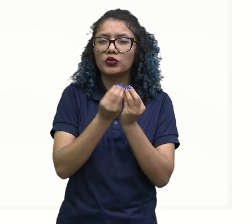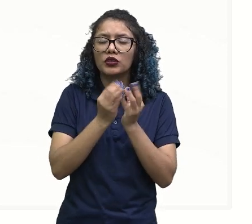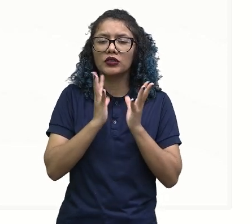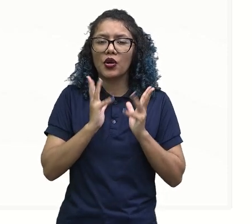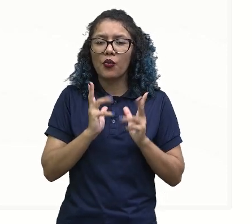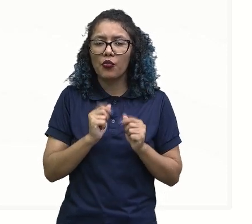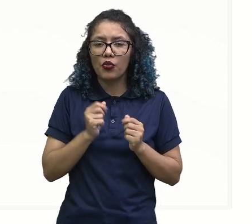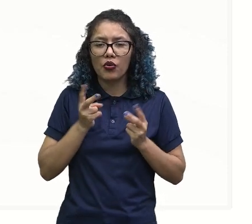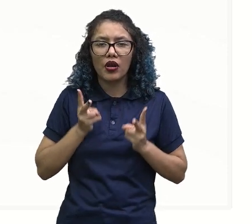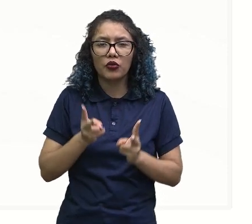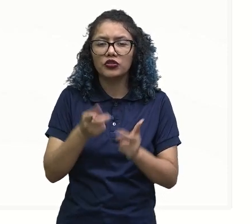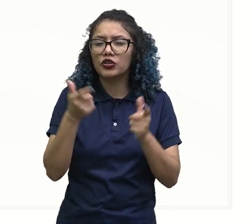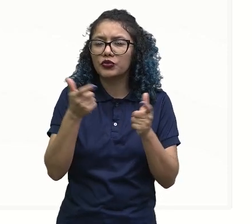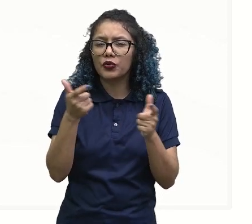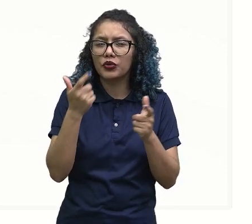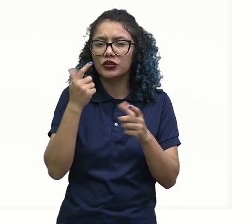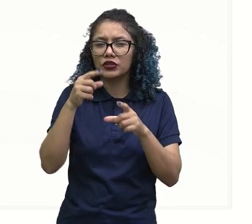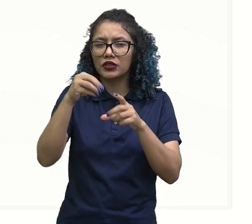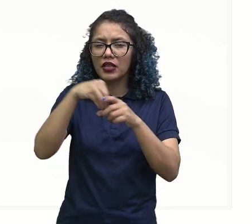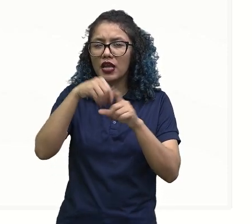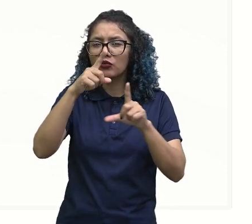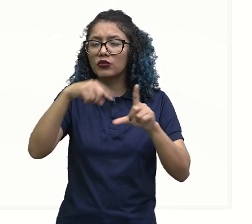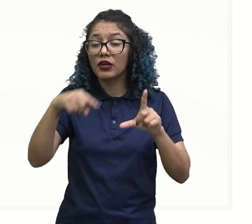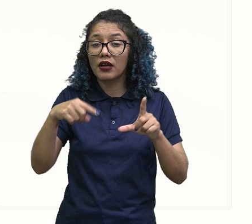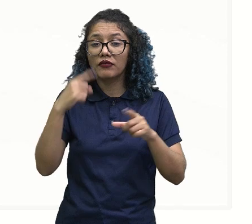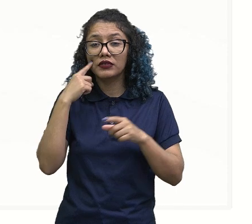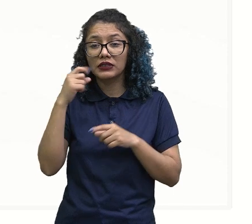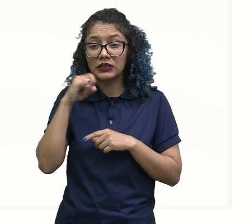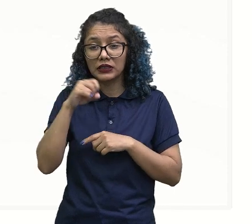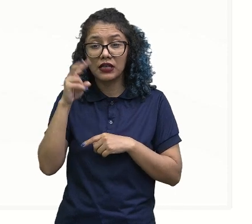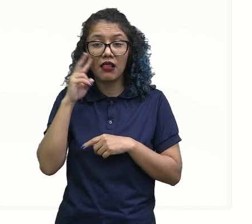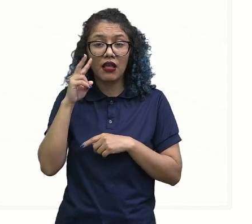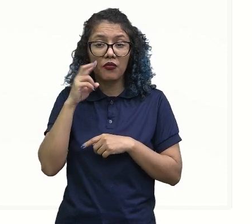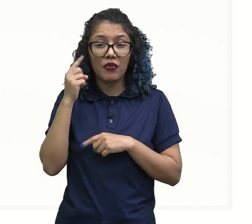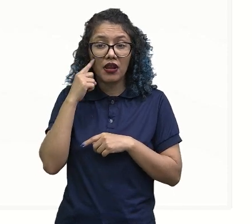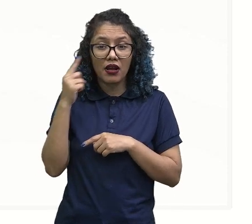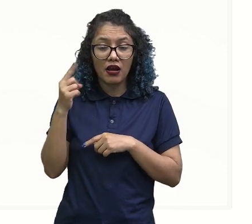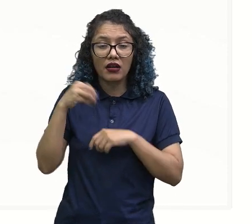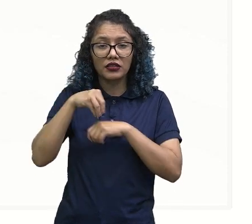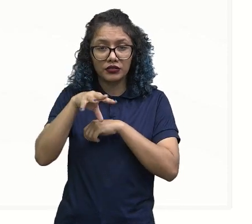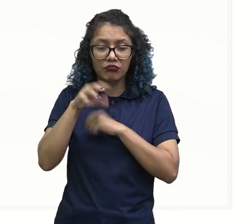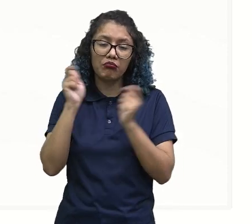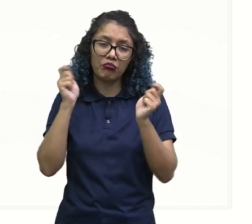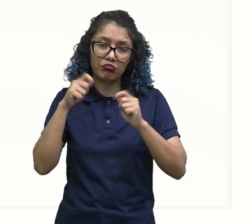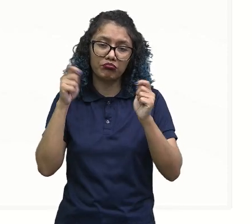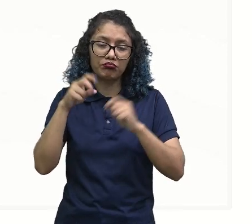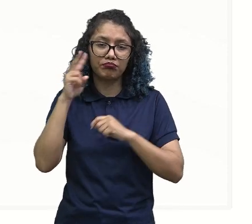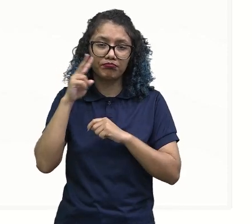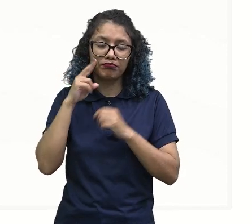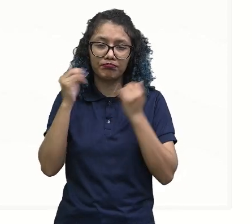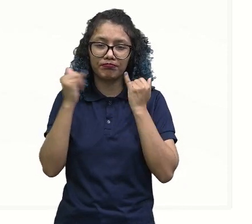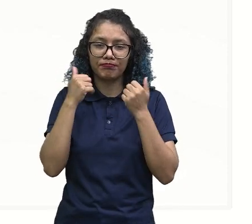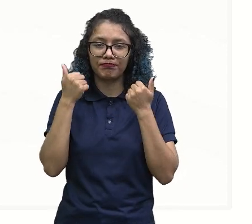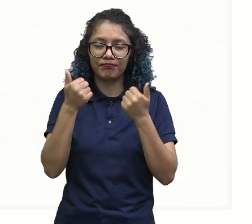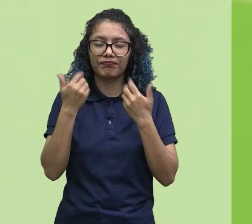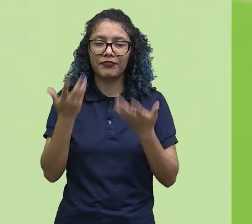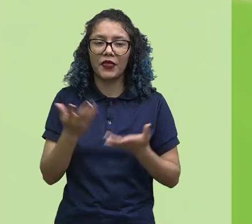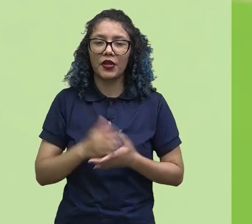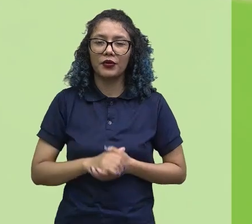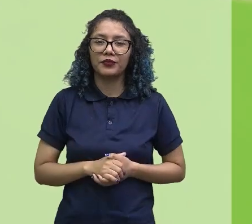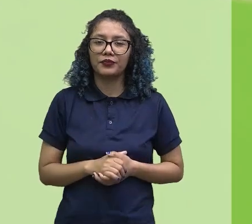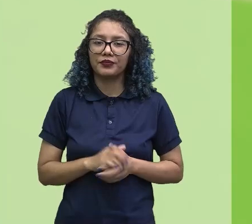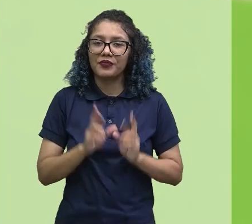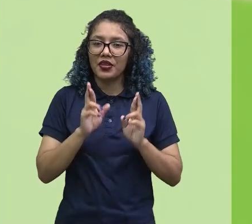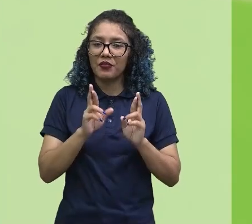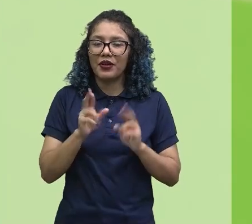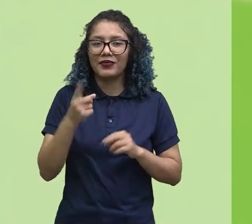estar constante ali, tá bom? E lembrando desse macetezinho aí, você vai lembrar dessa informação, tá bom? Espero